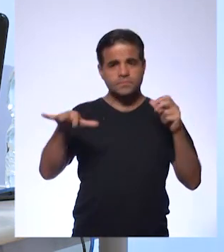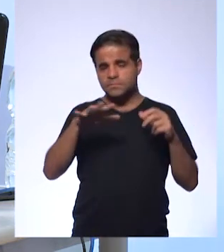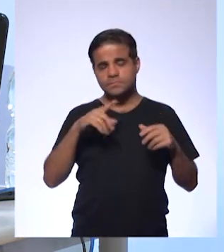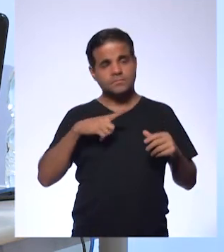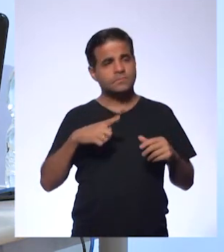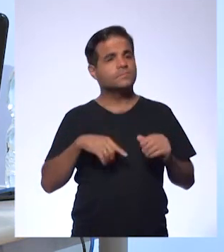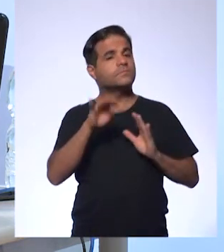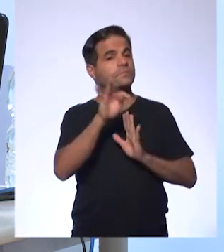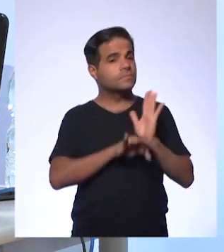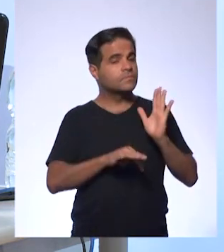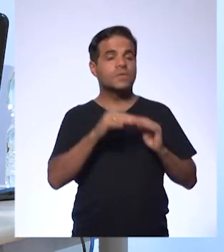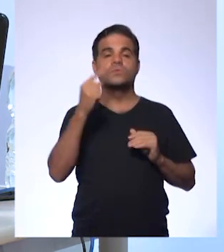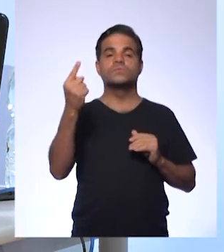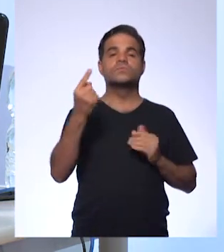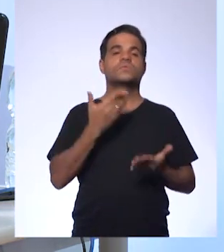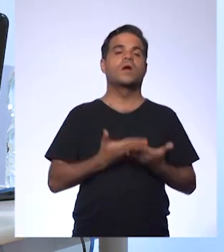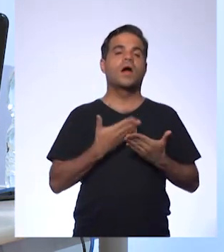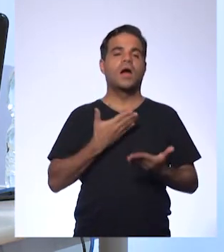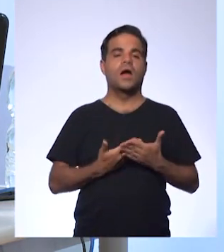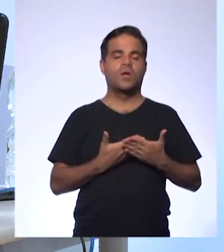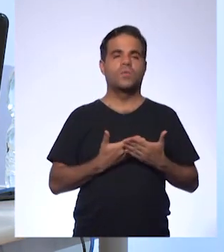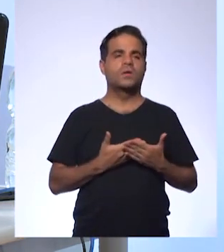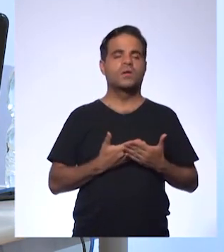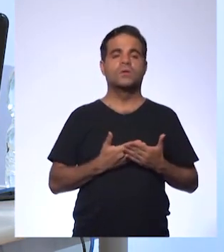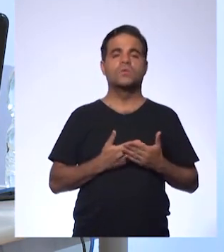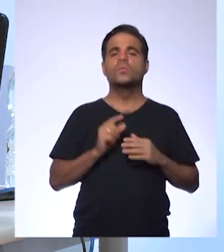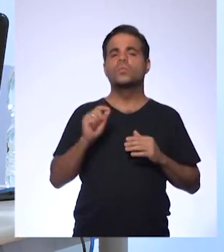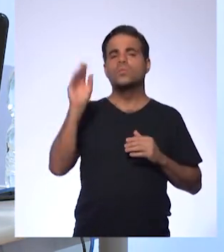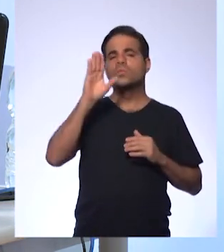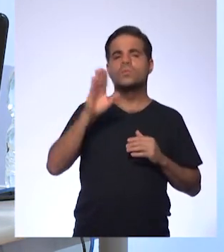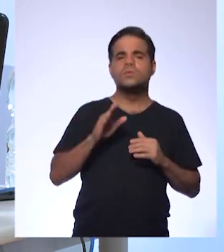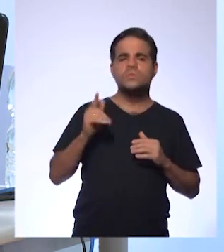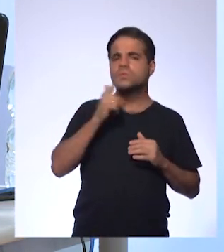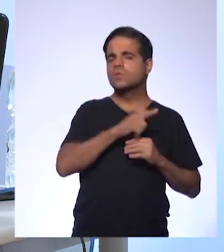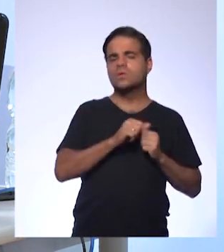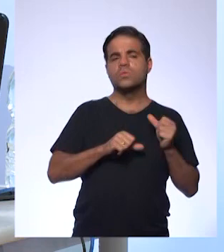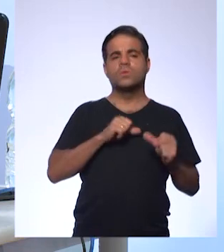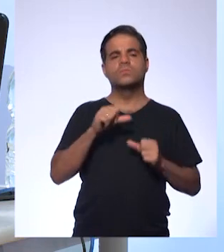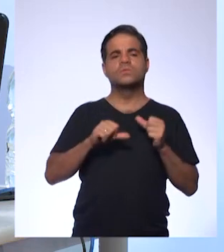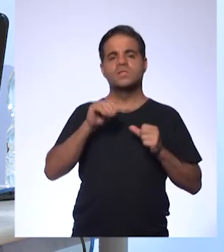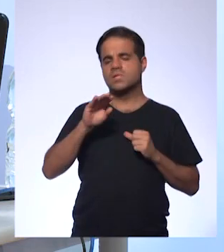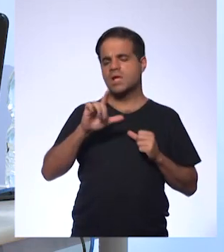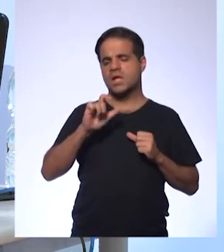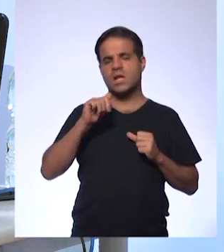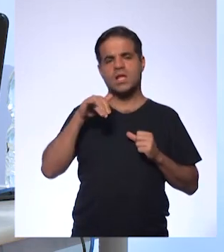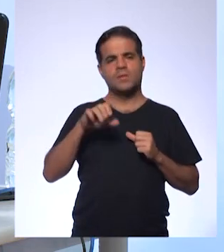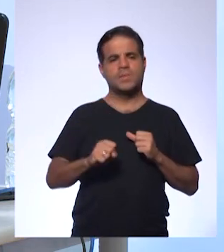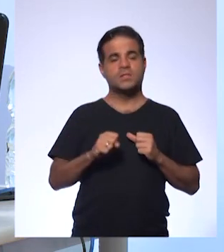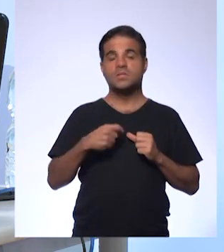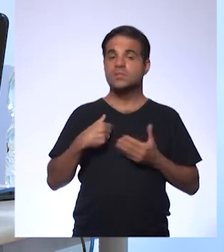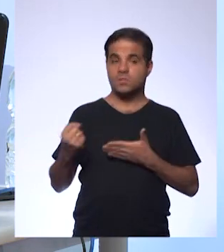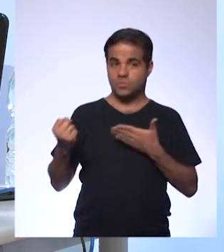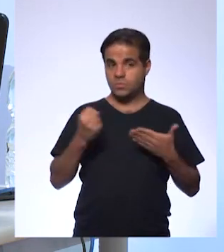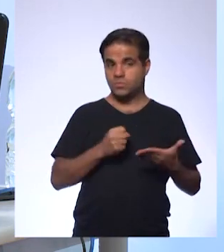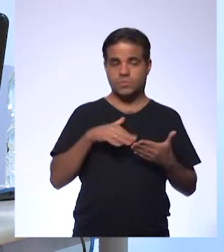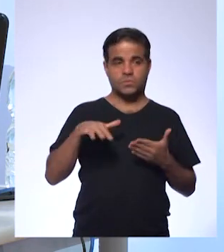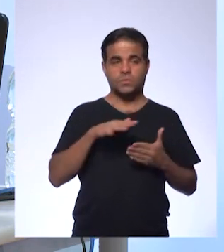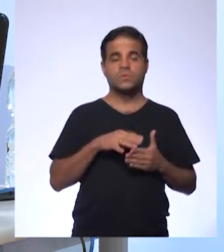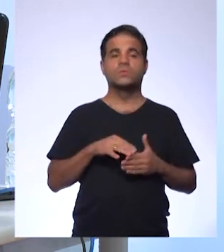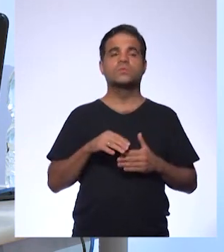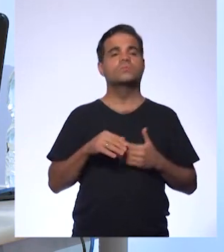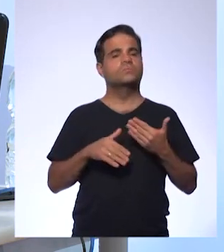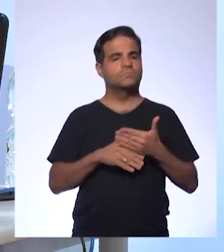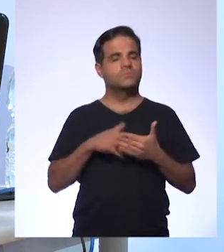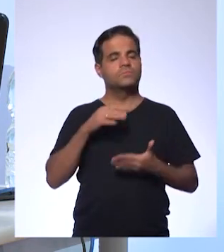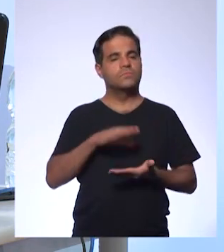tem o texto 1 da aula, o que o Brasil ganha com as mudanças climáticas. E eu trouxe esse texto em formato